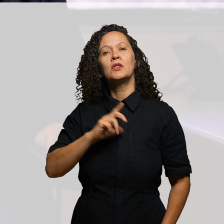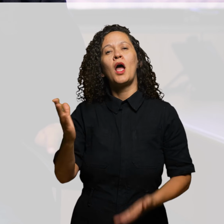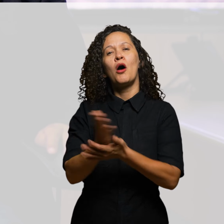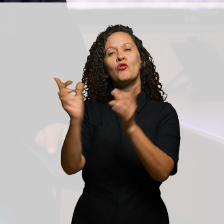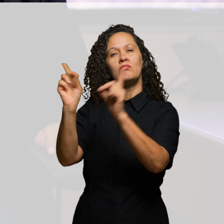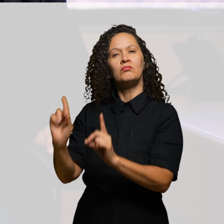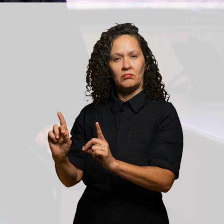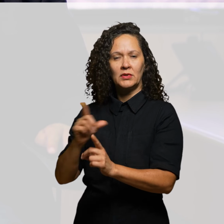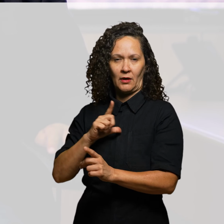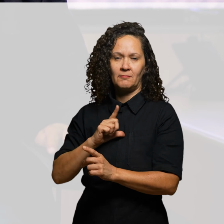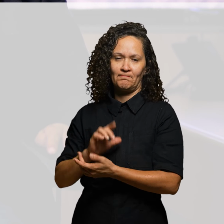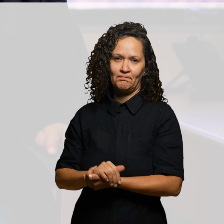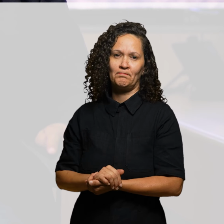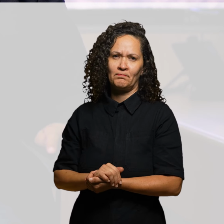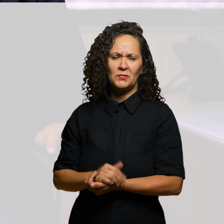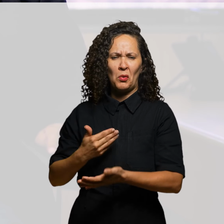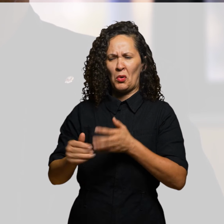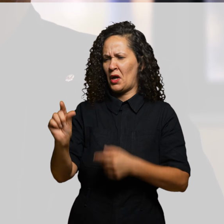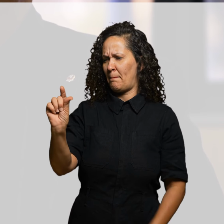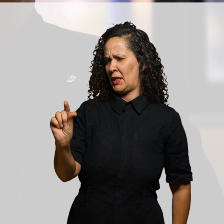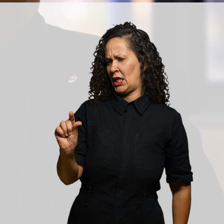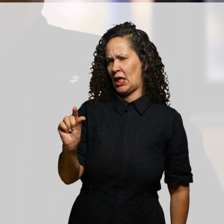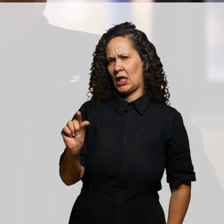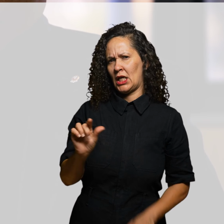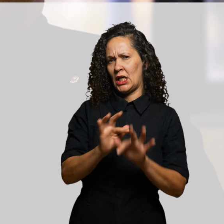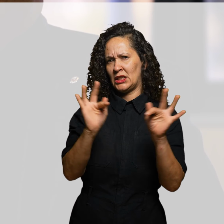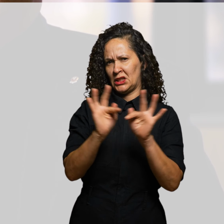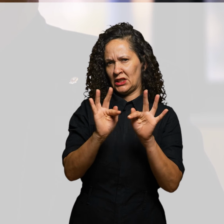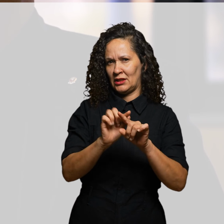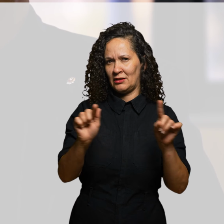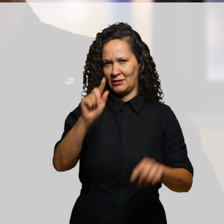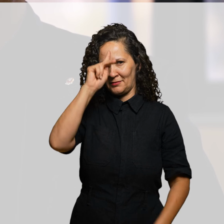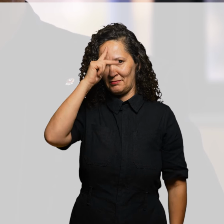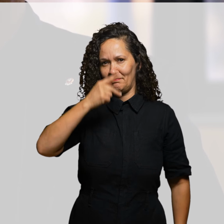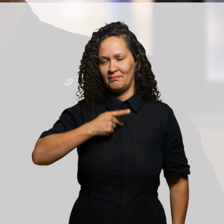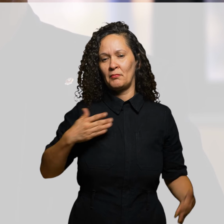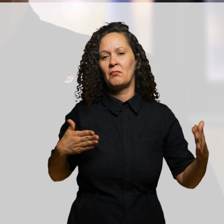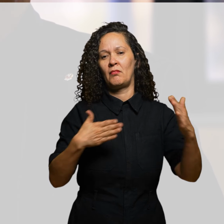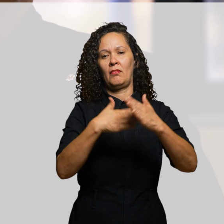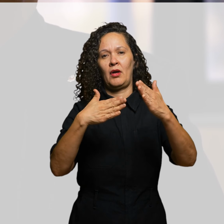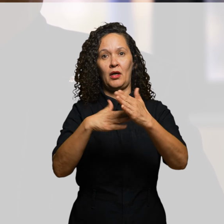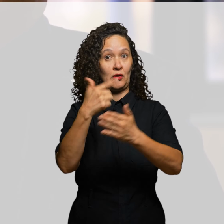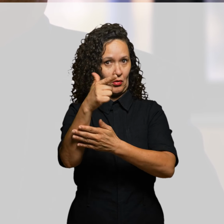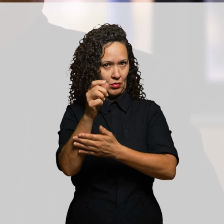deficiência. Por menor que seja. Ela, muitas vezes, não tem uma barreira que